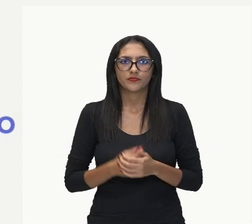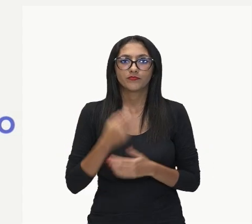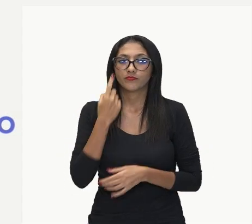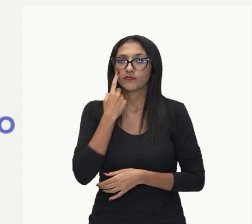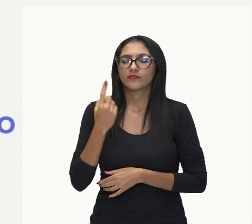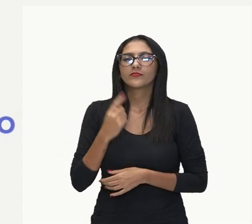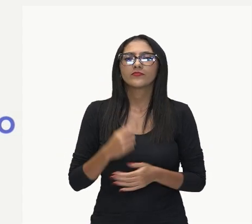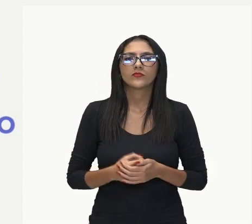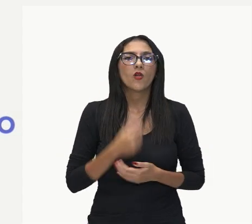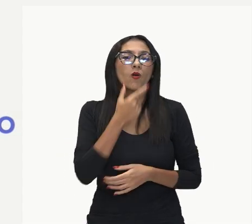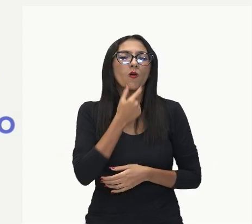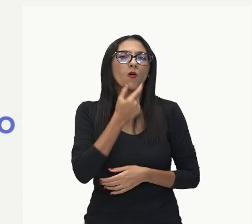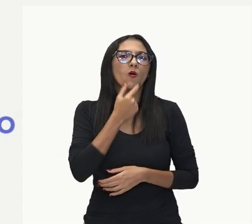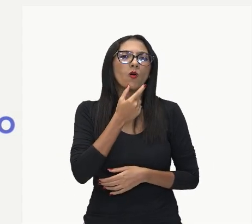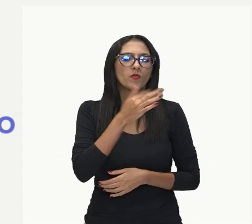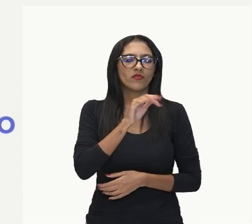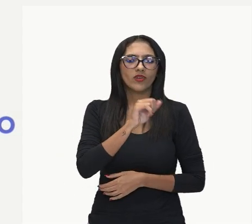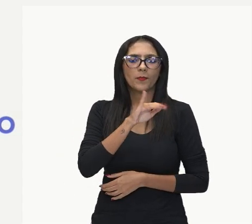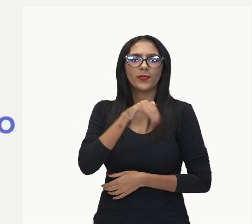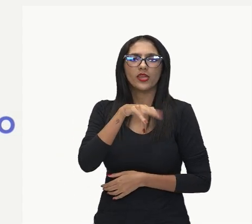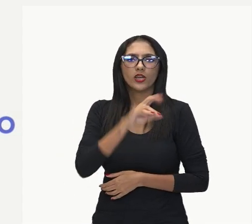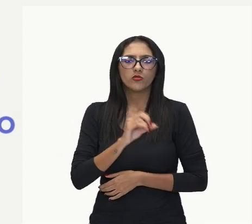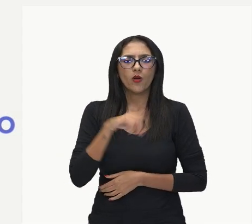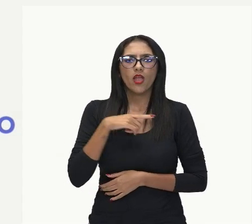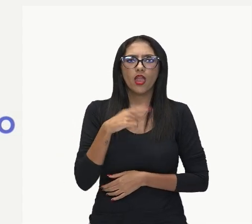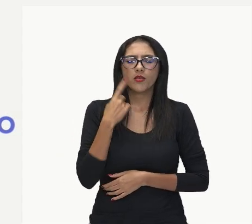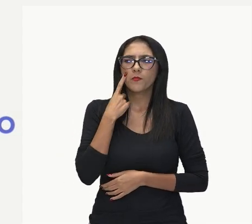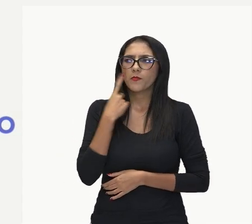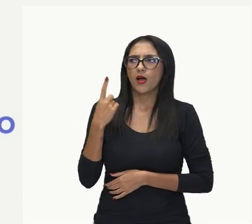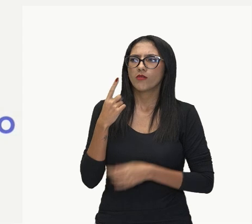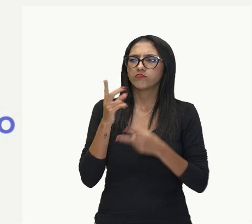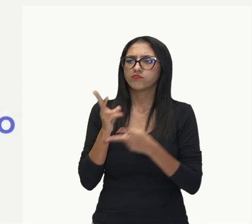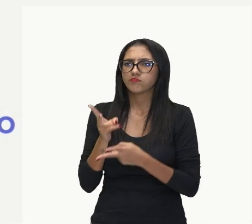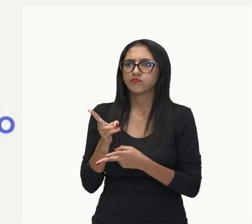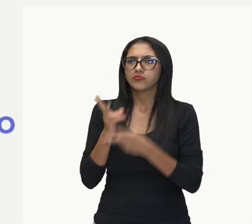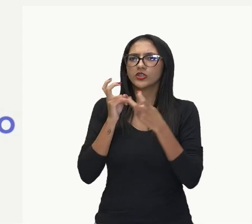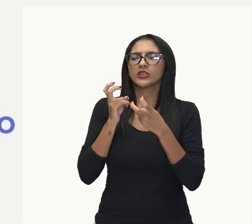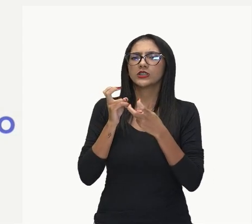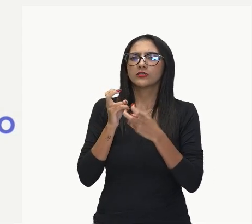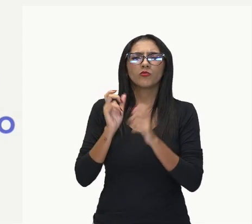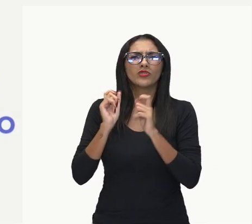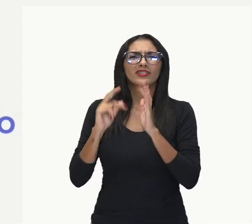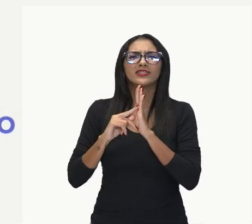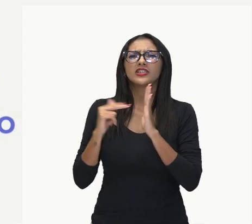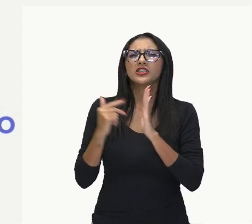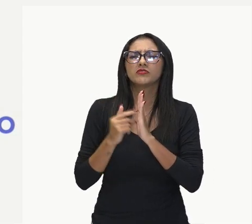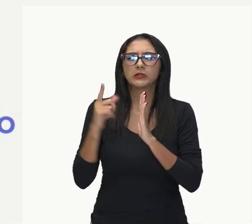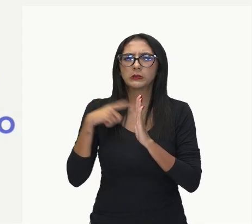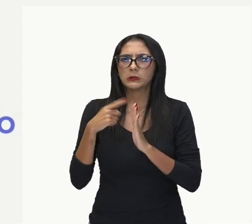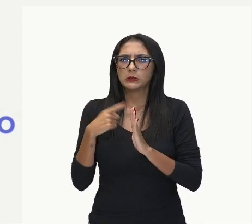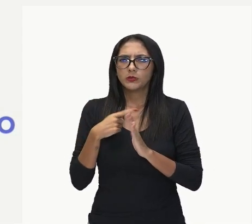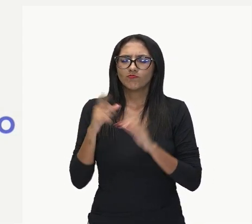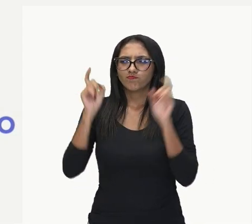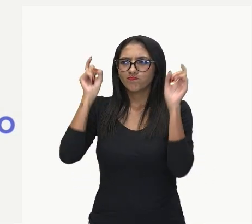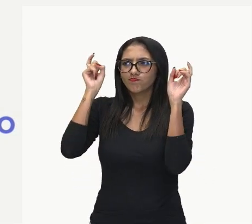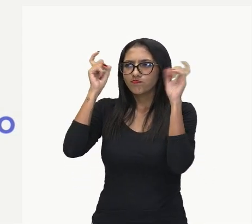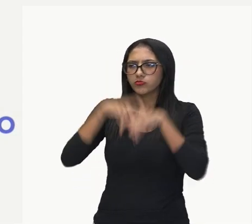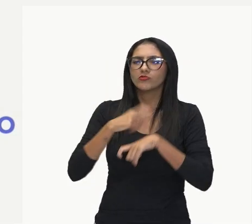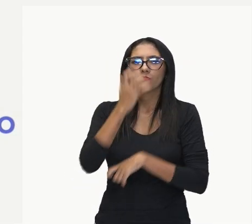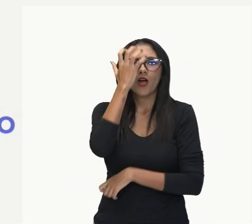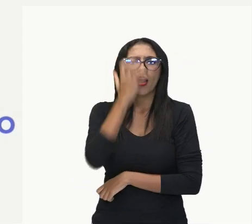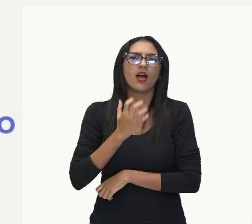pregou nele os olhos ensanguentados. Observem, ensanguentados, ele estava com raiva, lembrou do que tinha